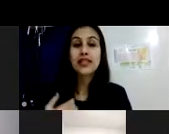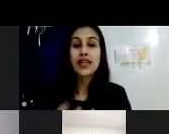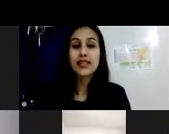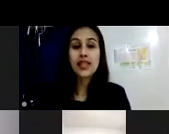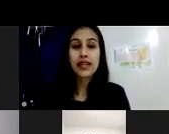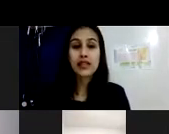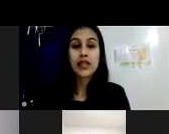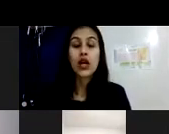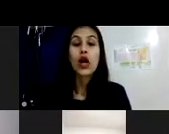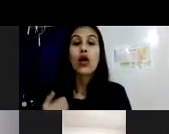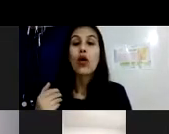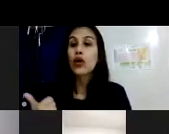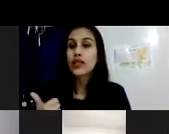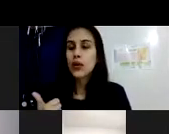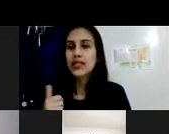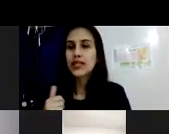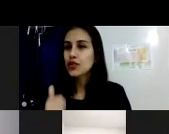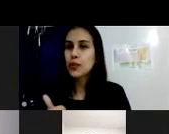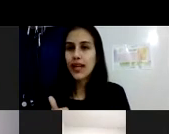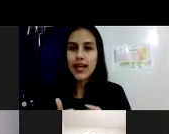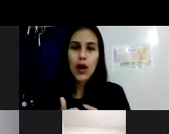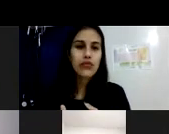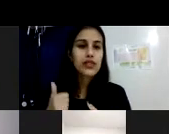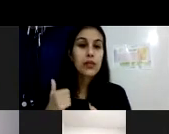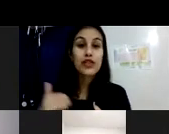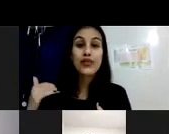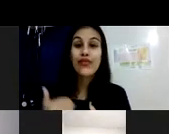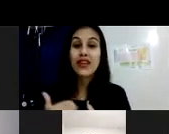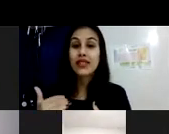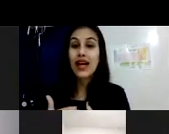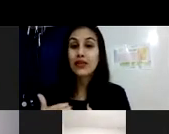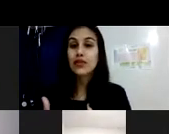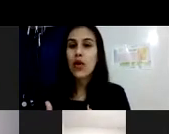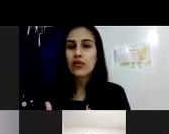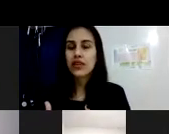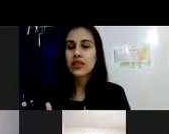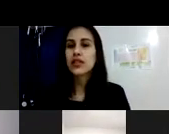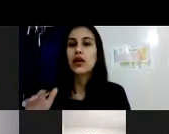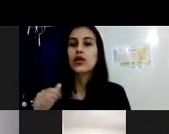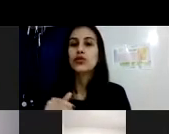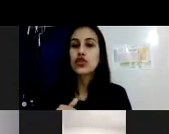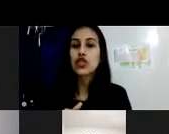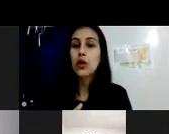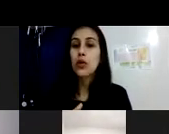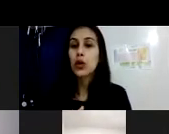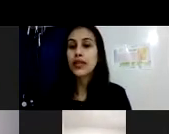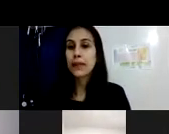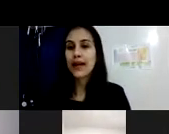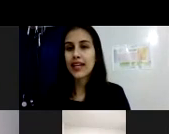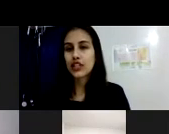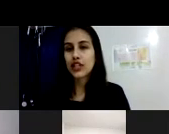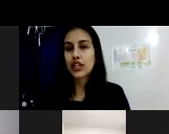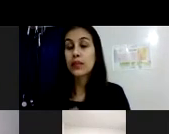Para evitar acidentes. Outra coisa super legal, você pode fixar os móveis no chão ou